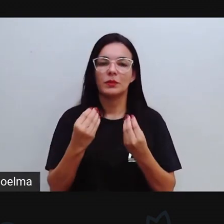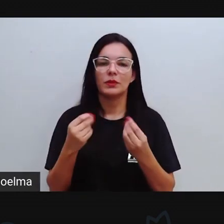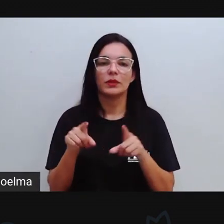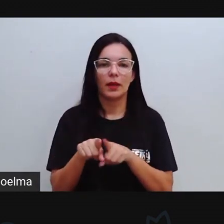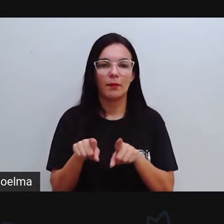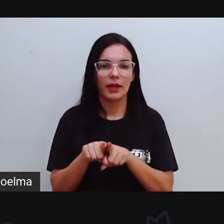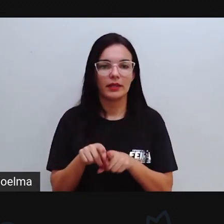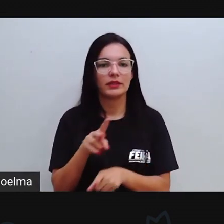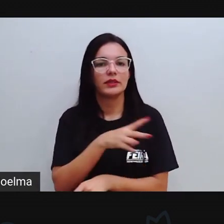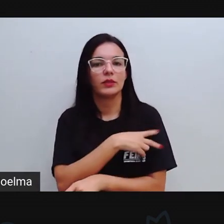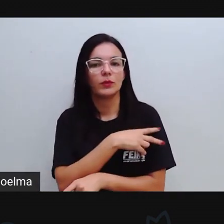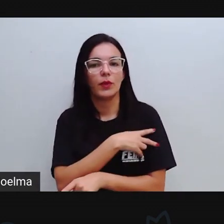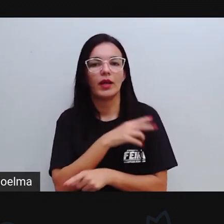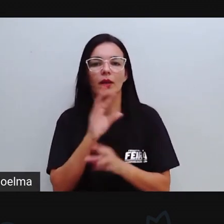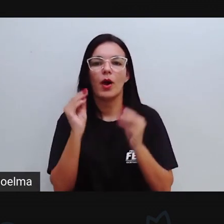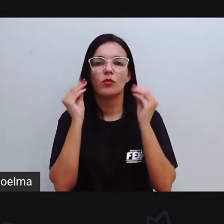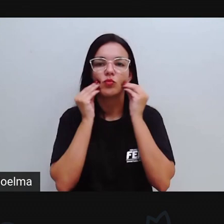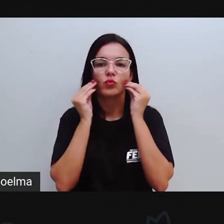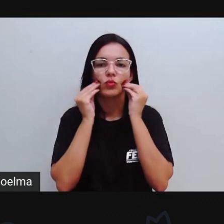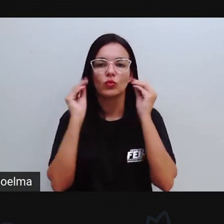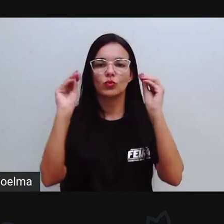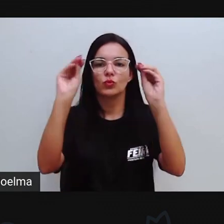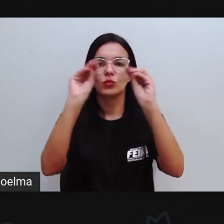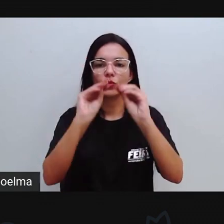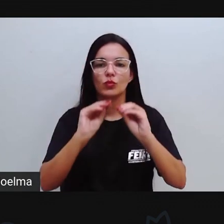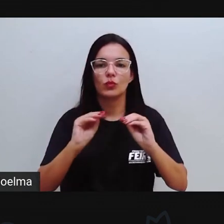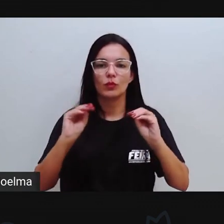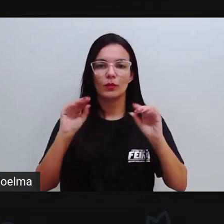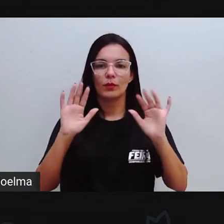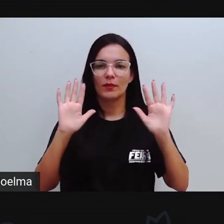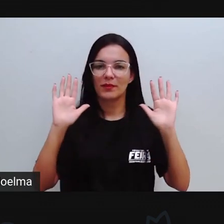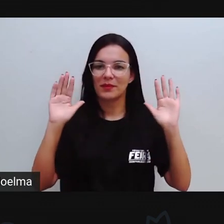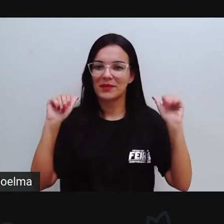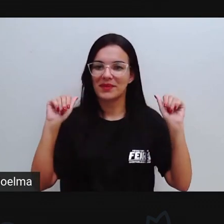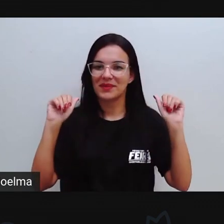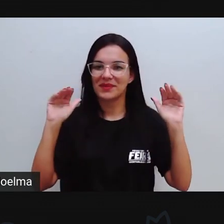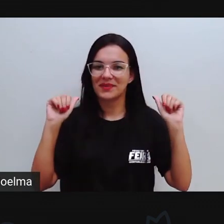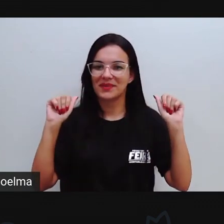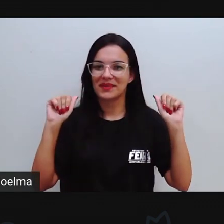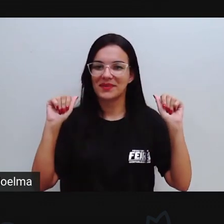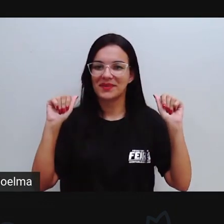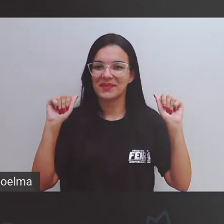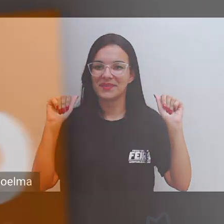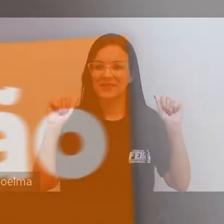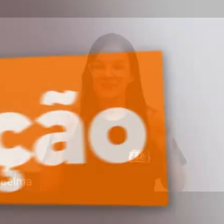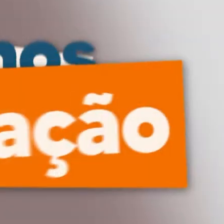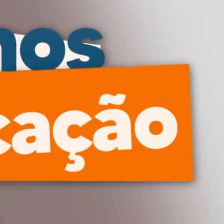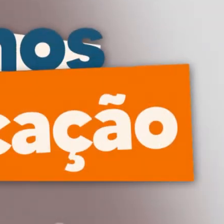Segundo ano, ó, um beijo, até a próxima aula. Tchau, tchau.